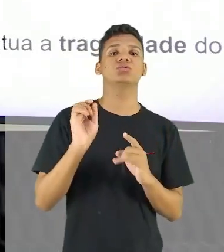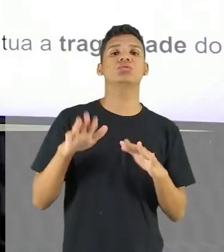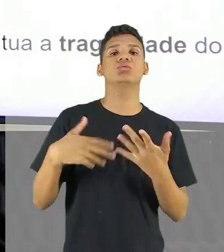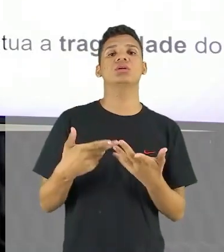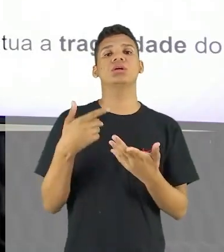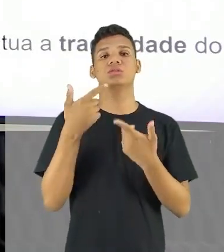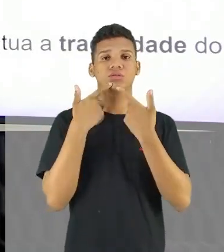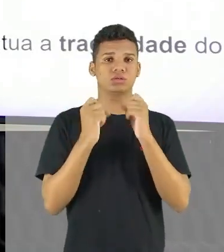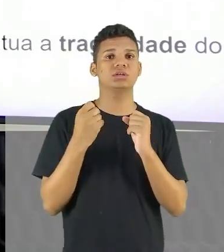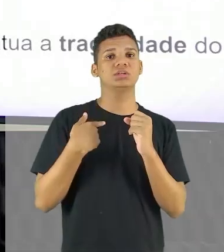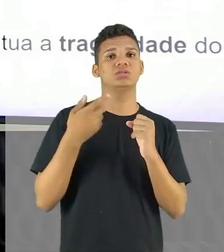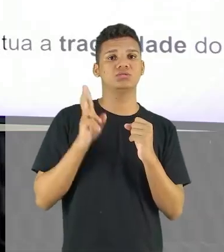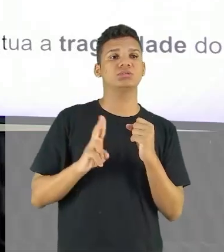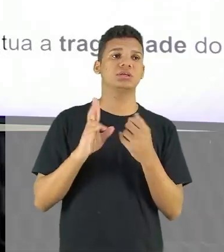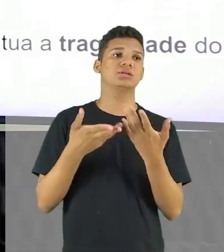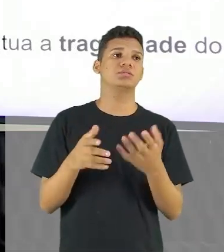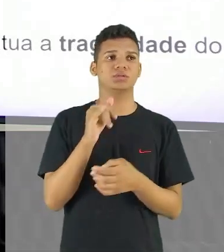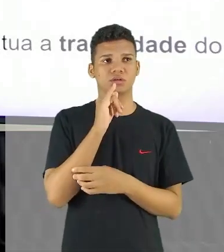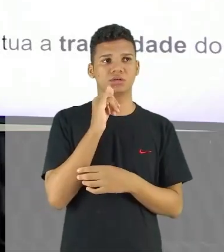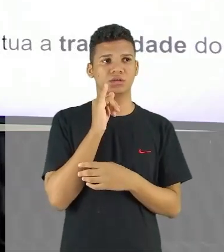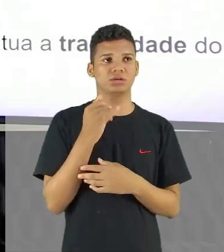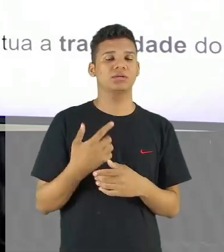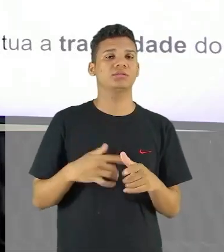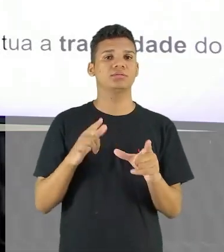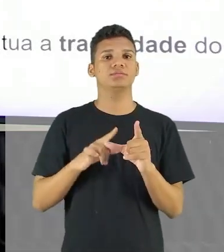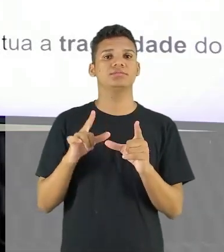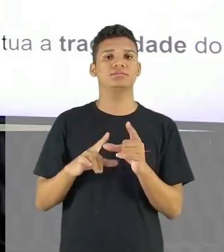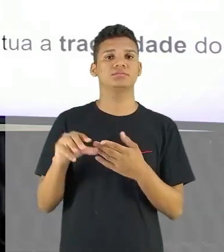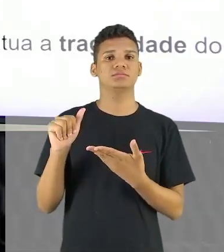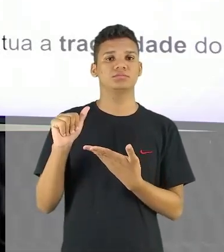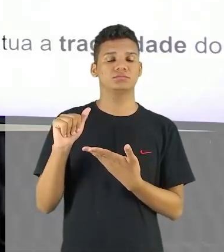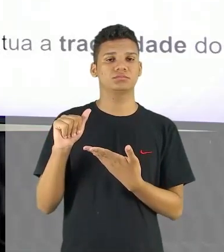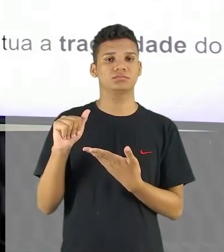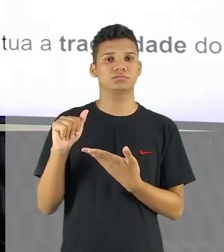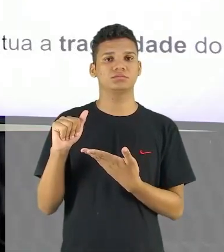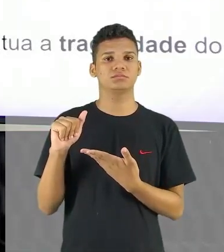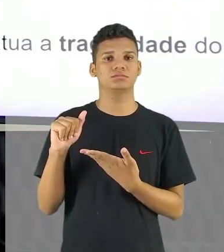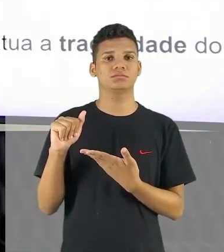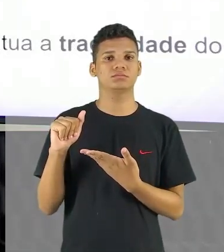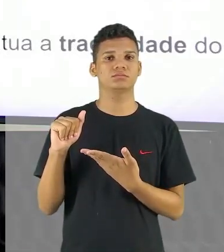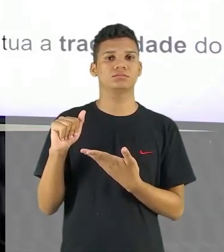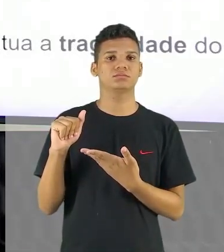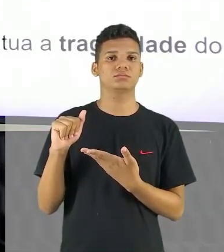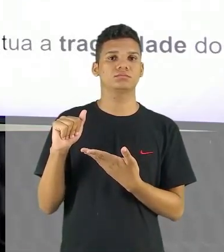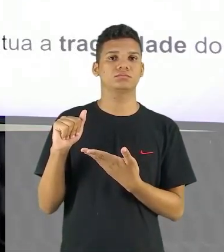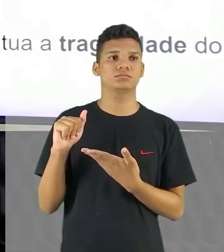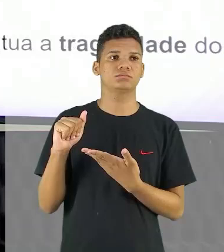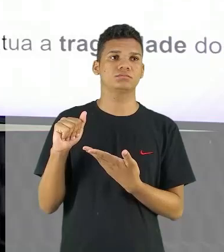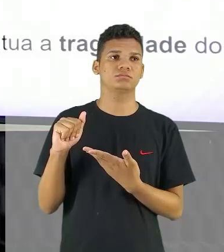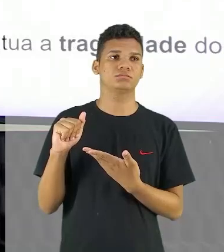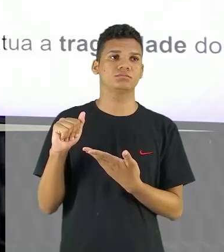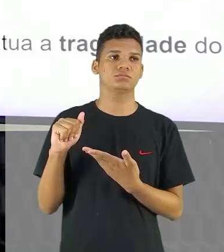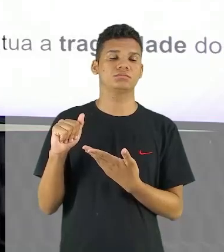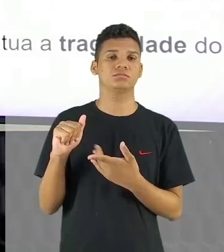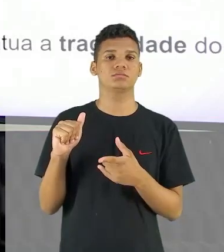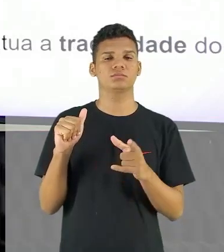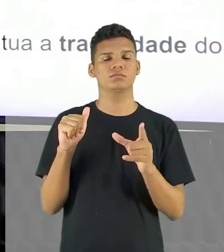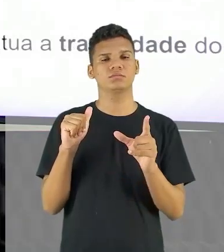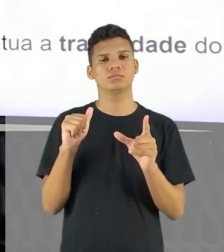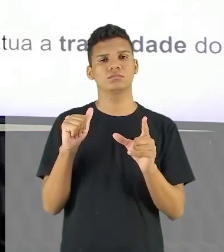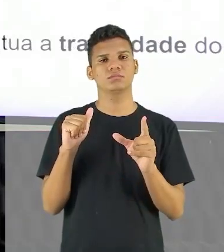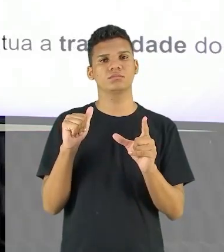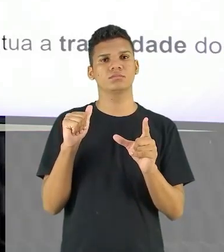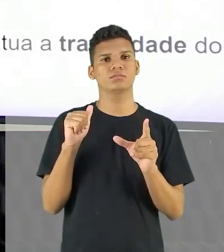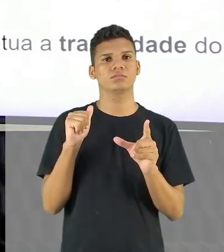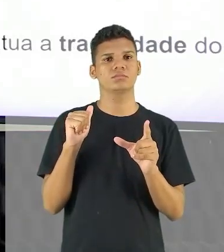linguagem é utilizada lá. Linguagem prosaica que usa uma metáfora para explicar a inteligência do pai.